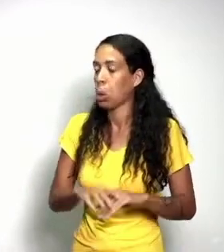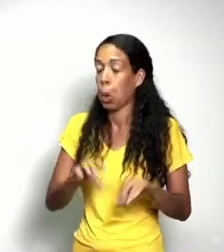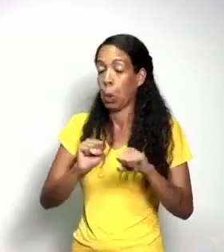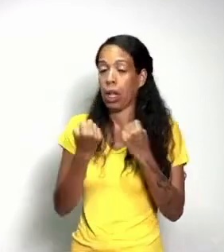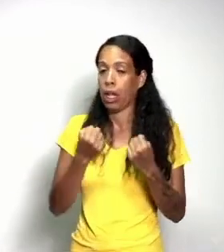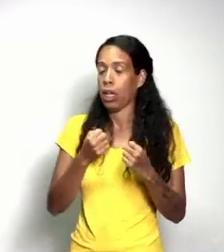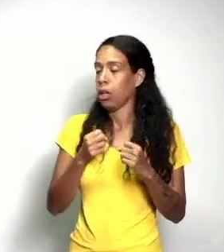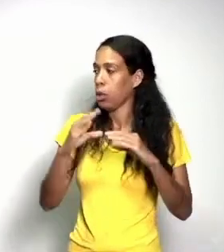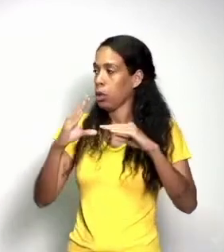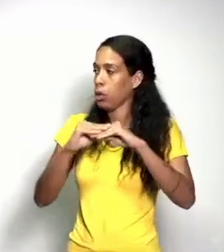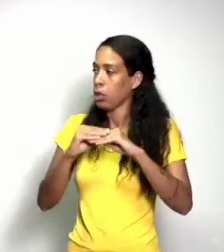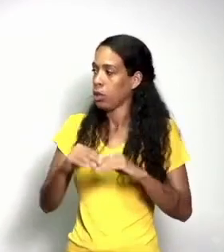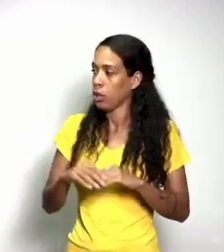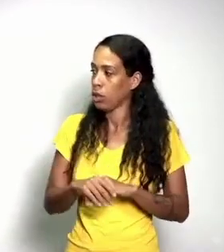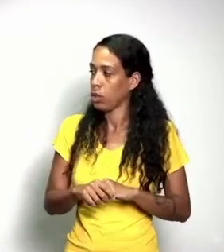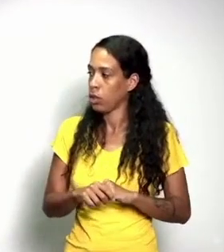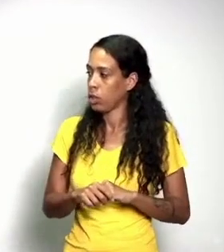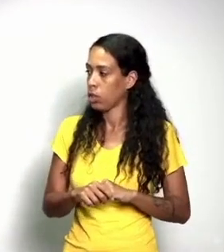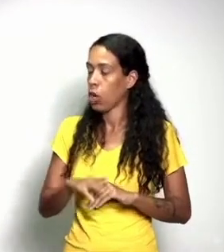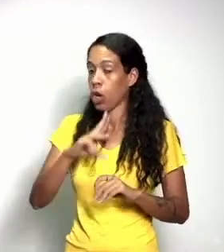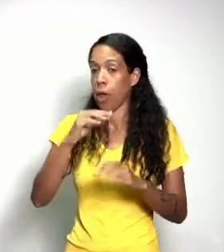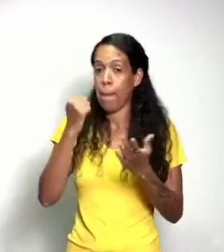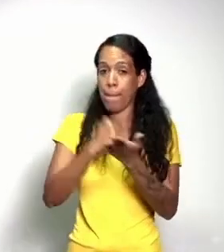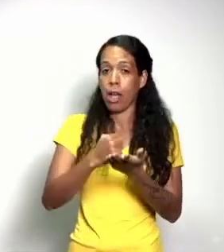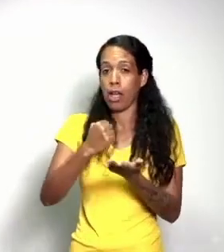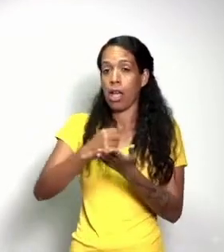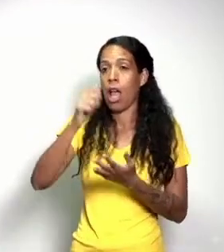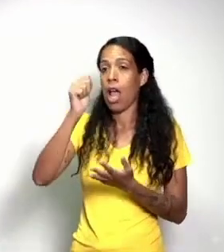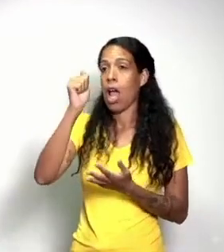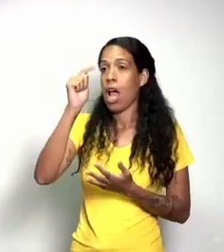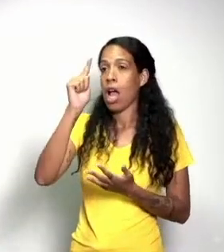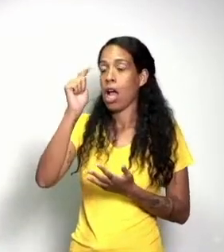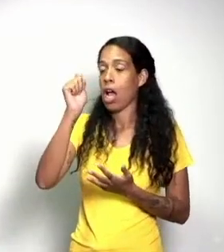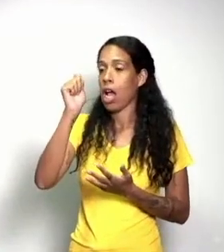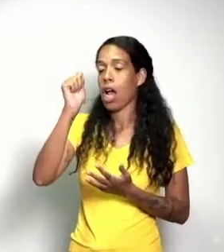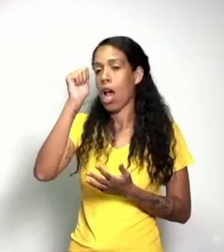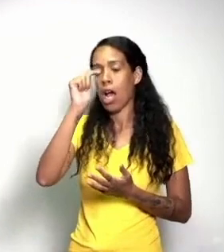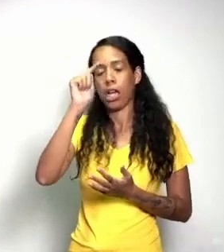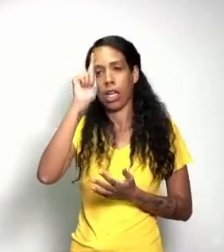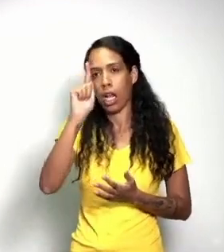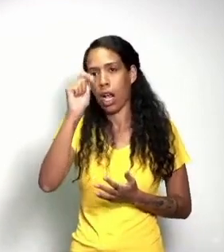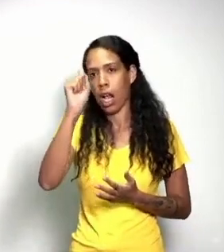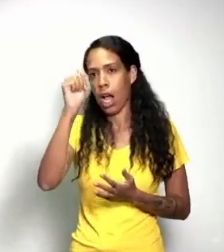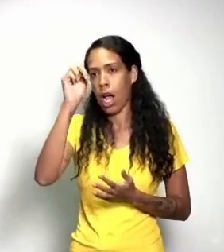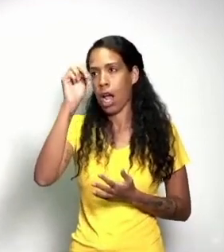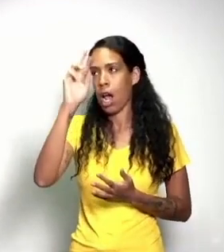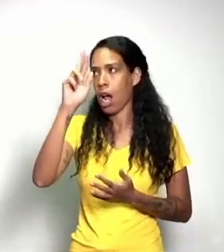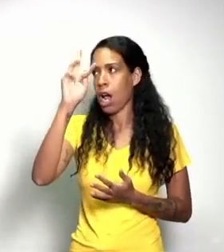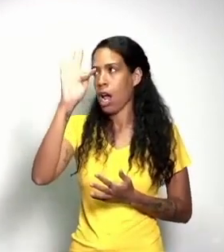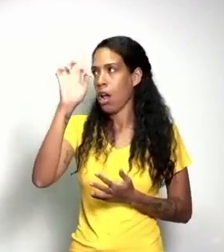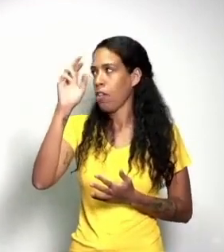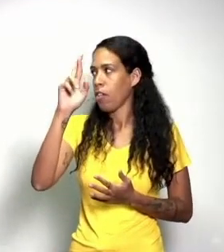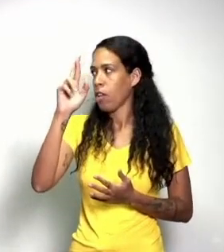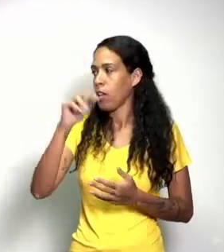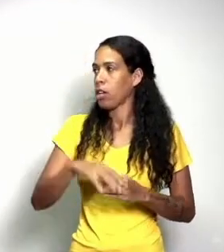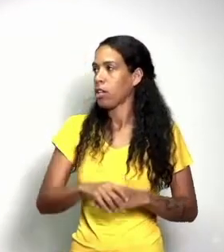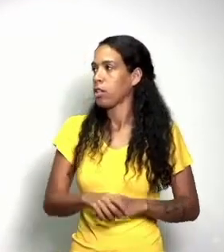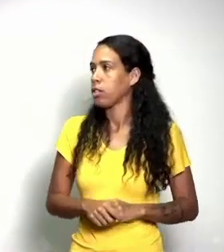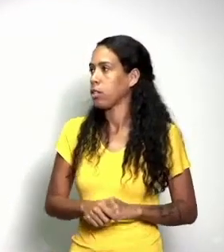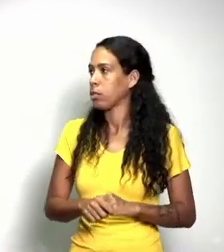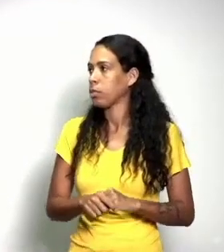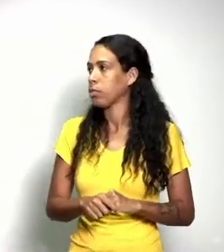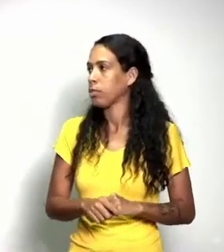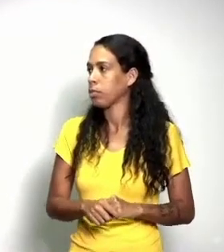do cartão, porque a fita gaffer, por ser a sacola tão forte, ela pode ir desgastando com mais facilidade também,